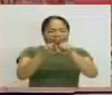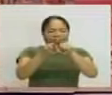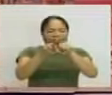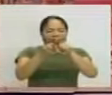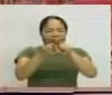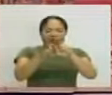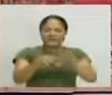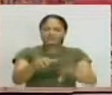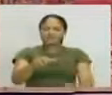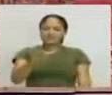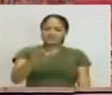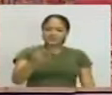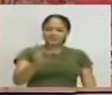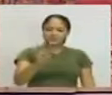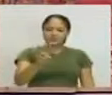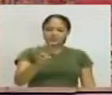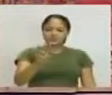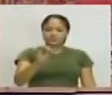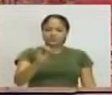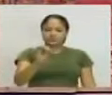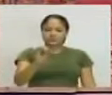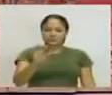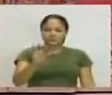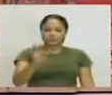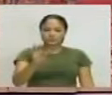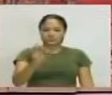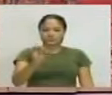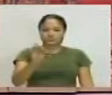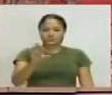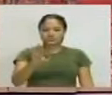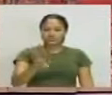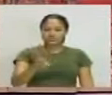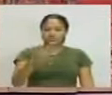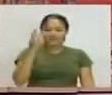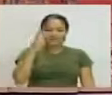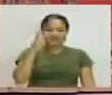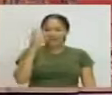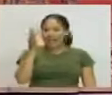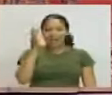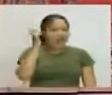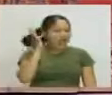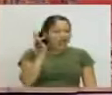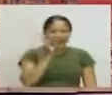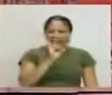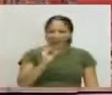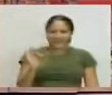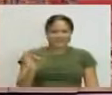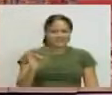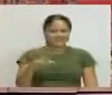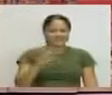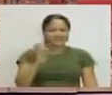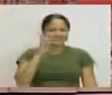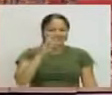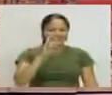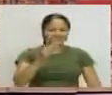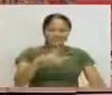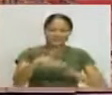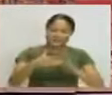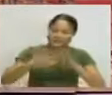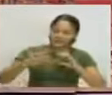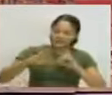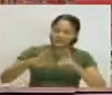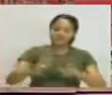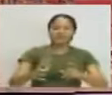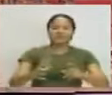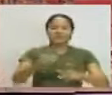uns políticos lá para saber onde eles andam, o que é que estão fazendo. É saudável. É uma oportunidade que a